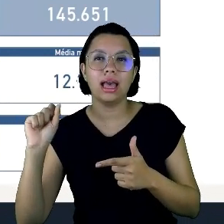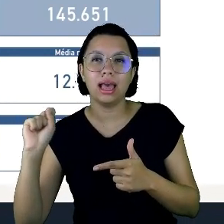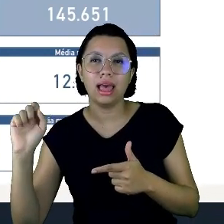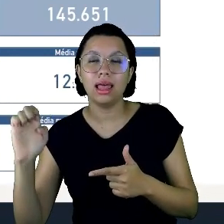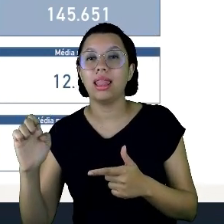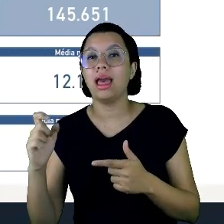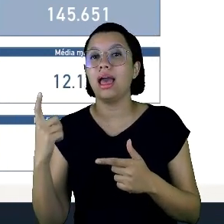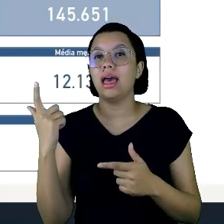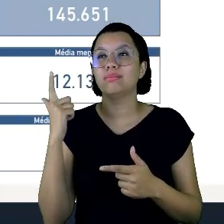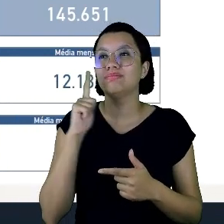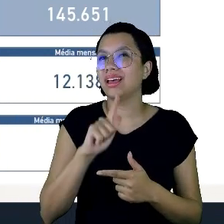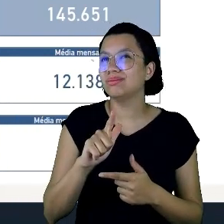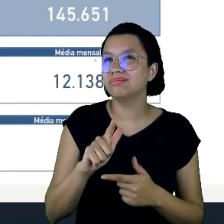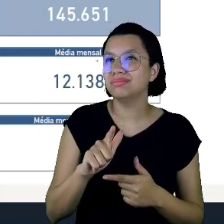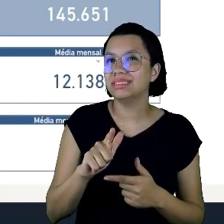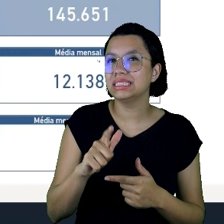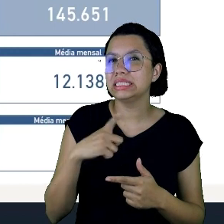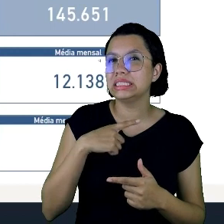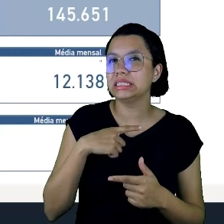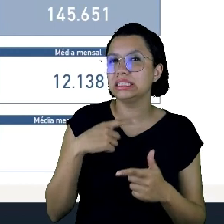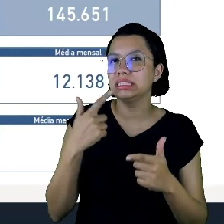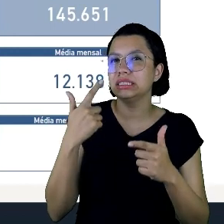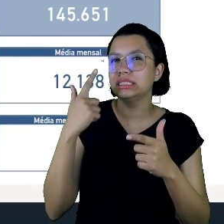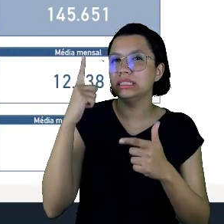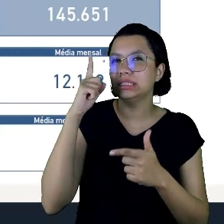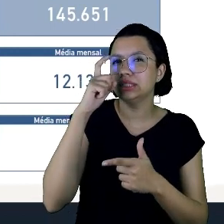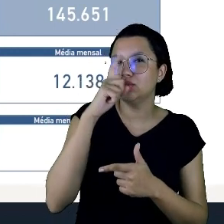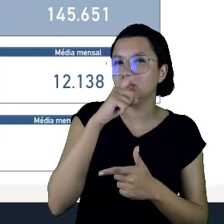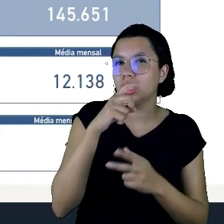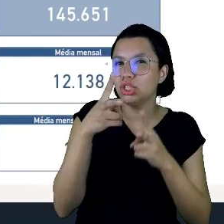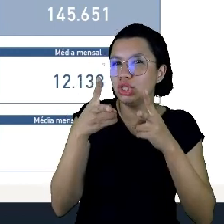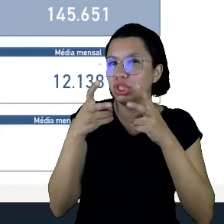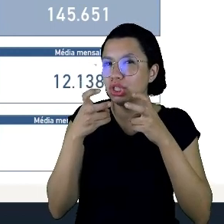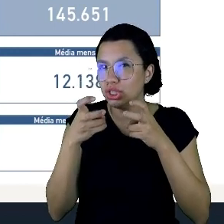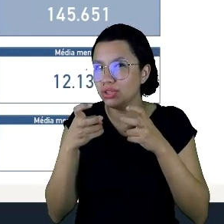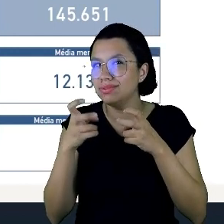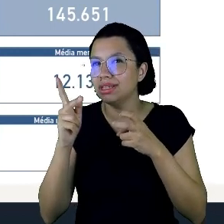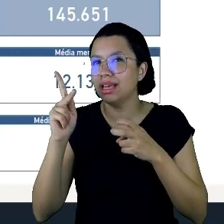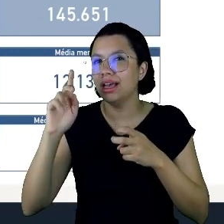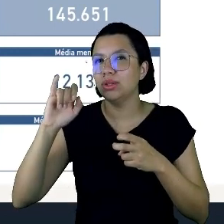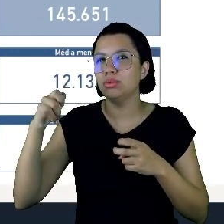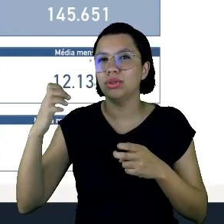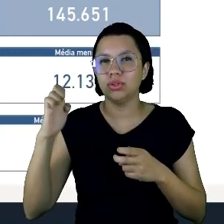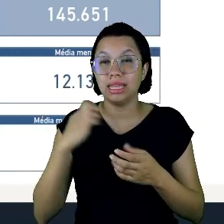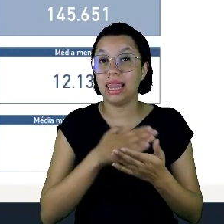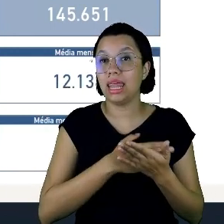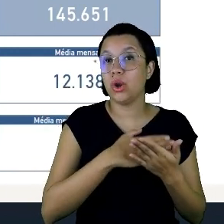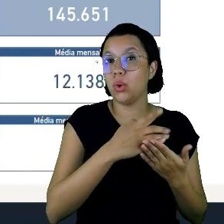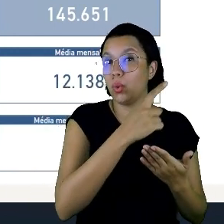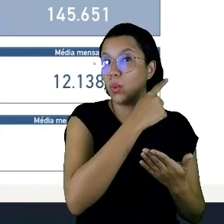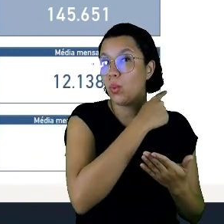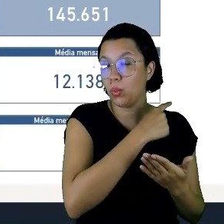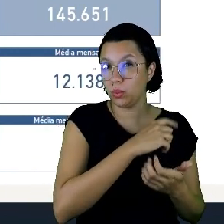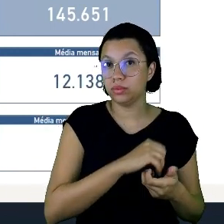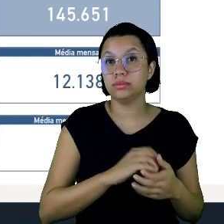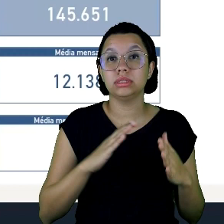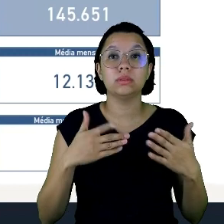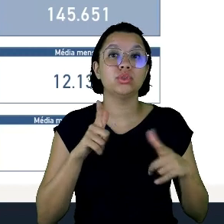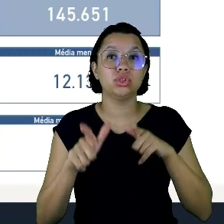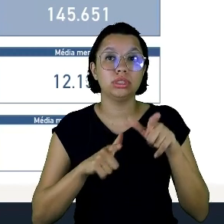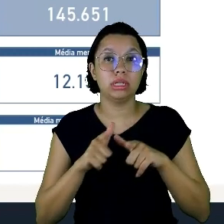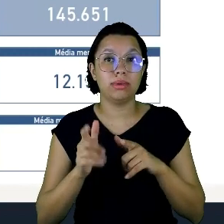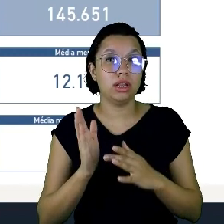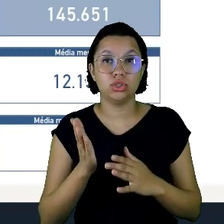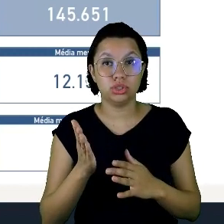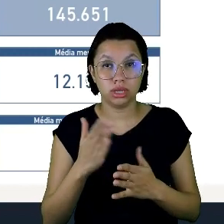nessa classe, eles não estão conseguindo, está com uma dificuldade de identificar essa classe no PJE